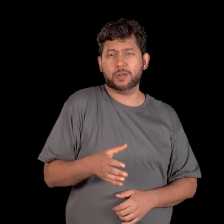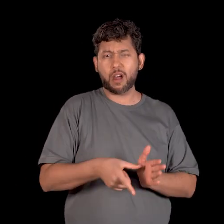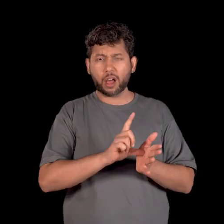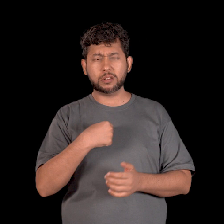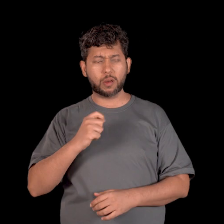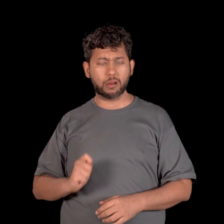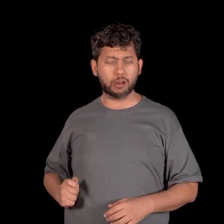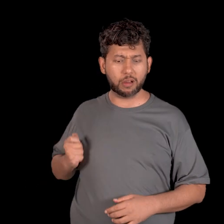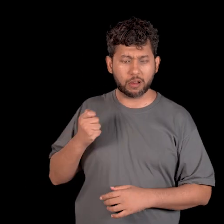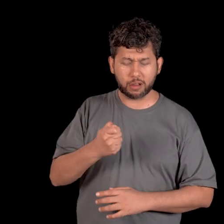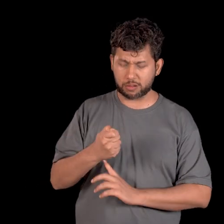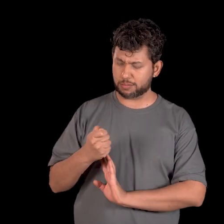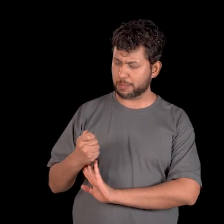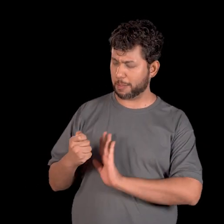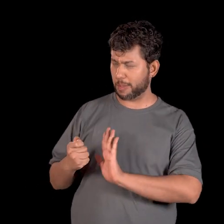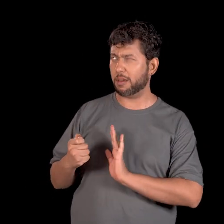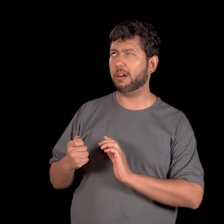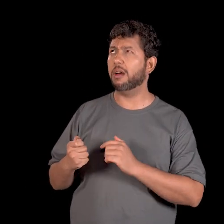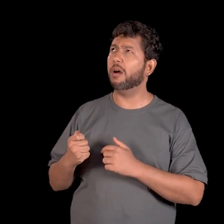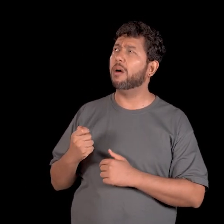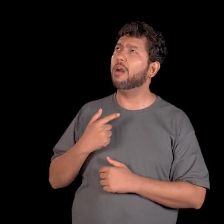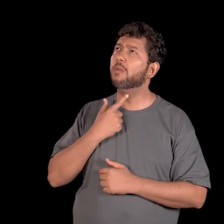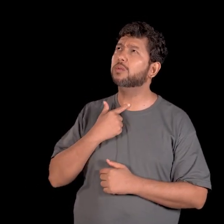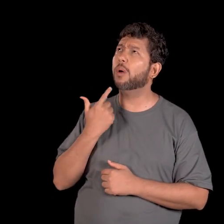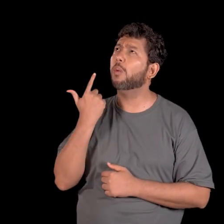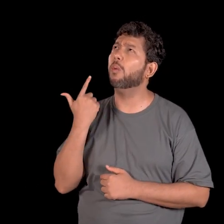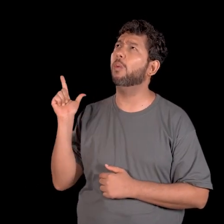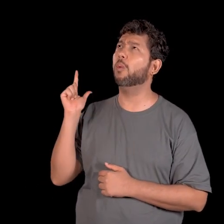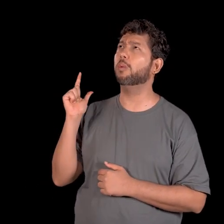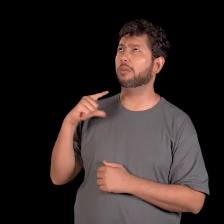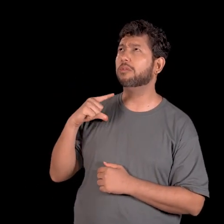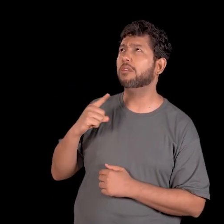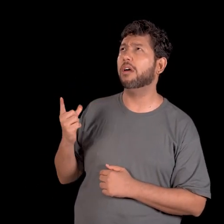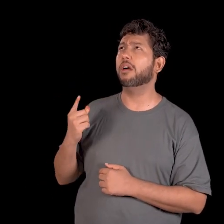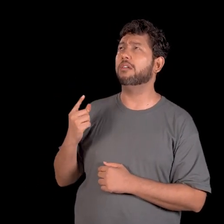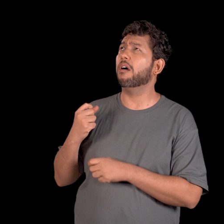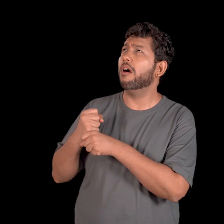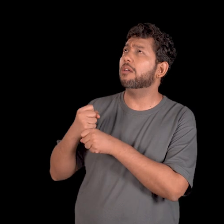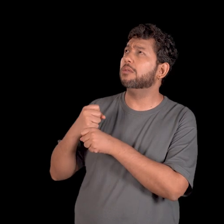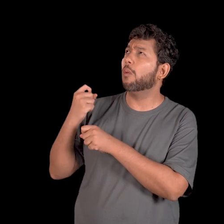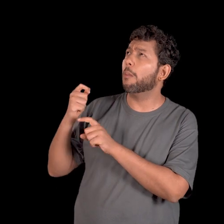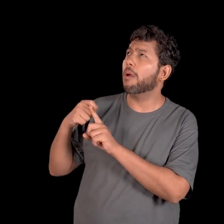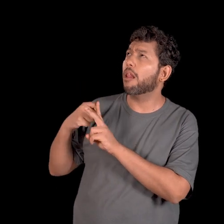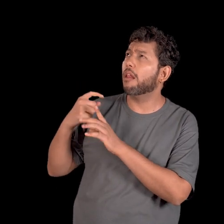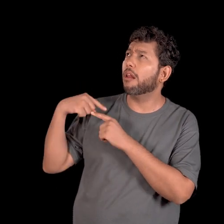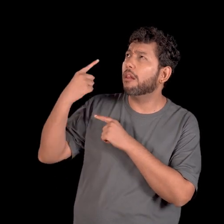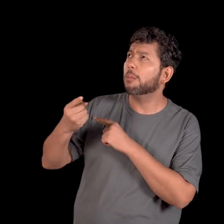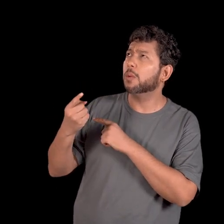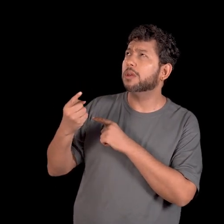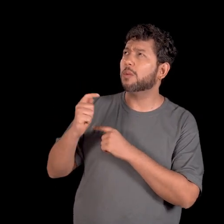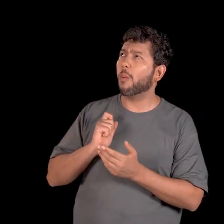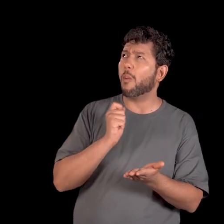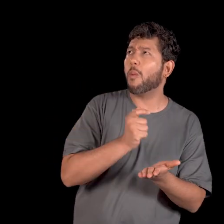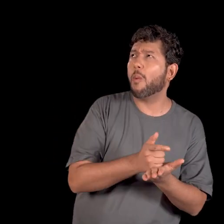smartphone todo ano, pondere se esse dinheiro não seria mais bem utilizado para alcançar outras metas, principalmente aquelas de longo